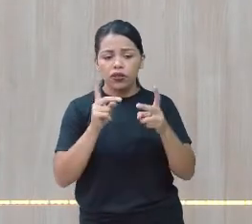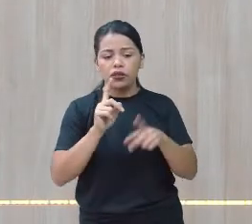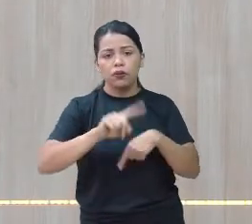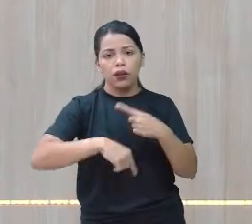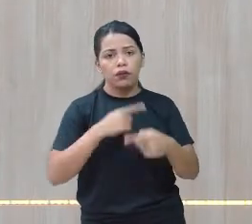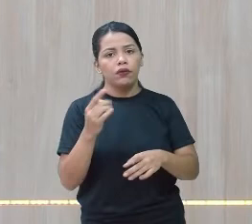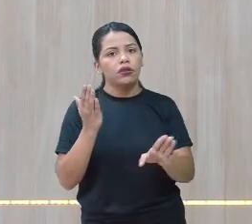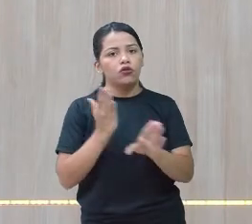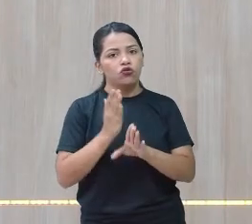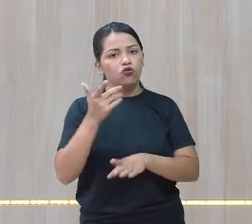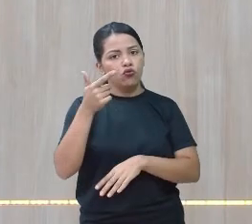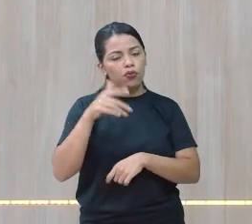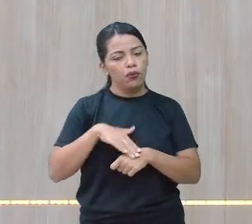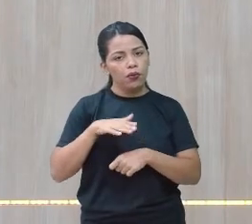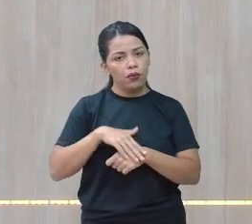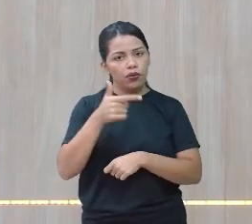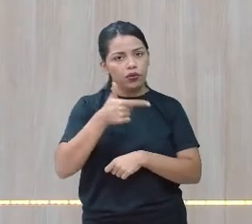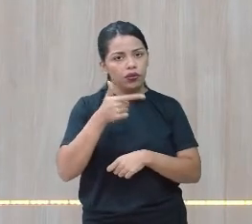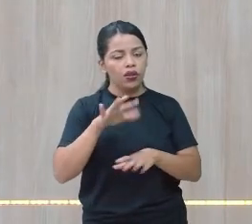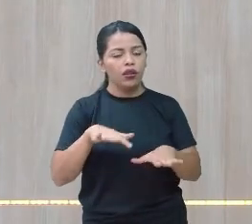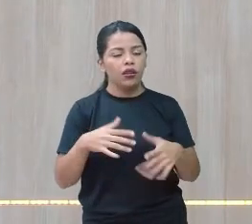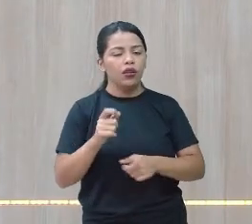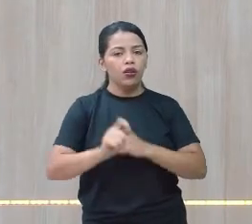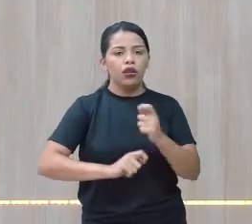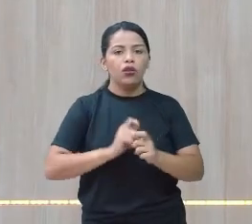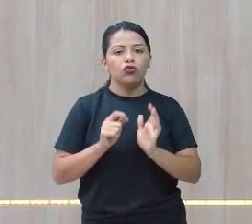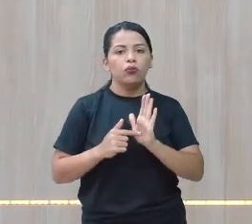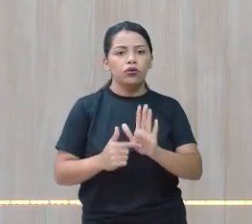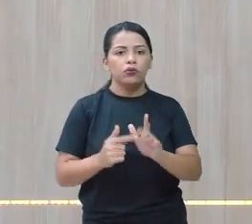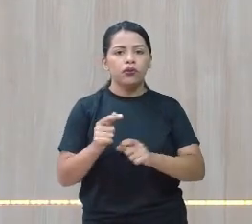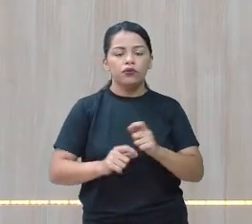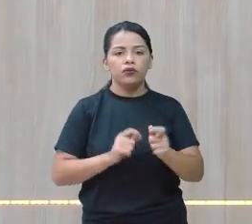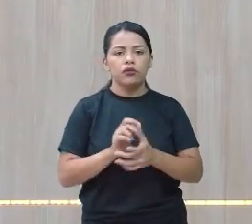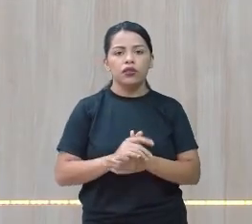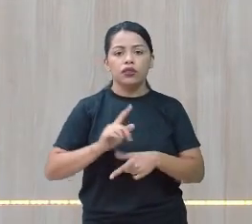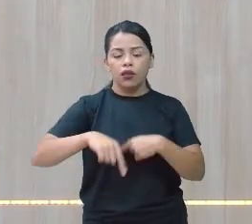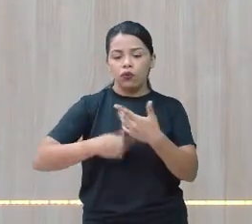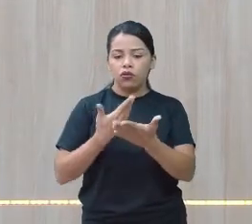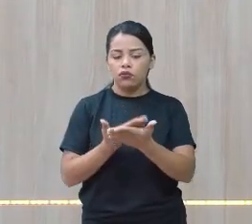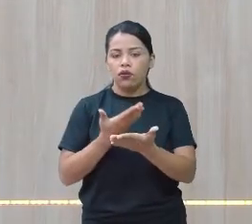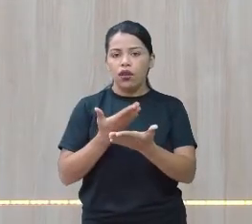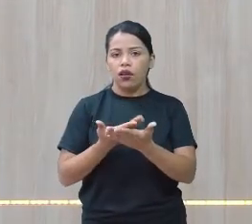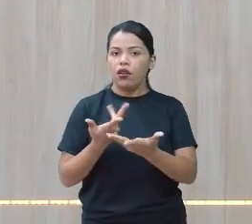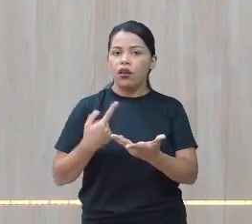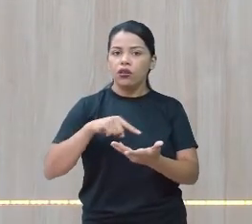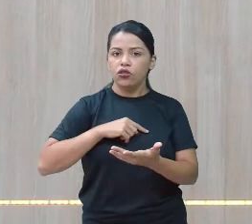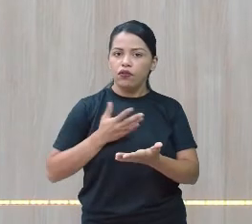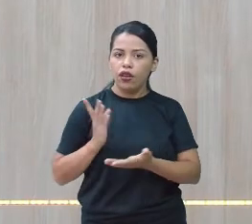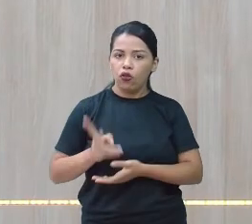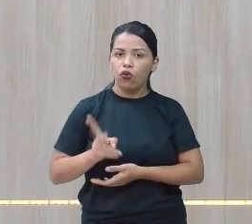no segundo momento, ok? Então, o que é que eu estou colocando para vocês? Na próxima aula, vamos